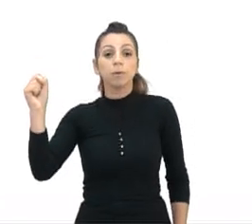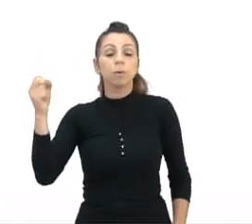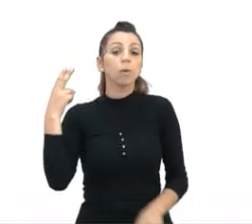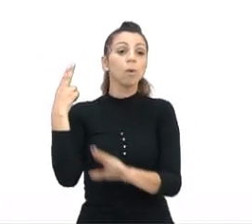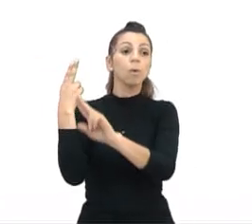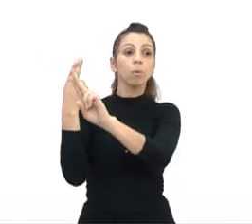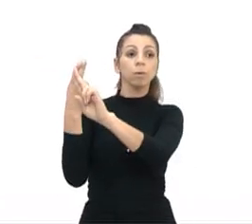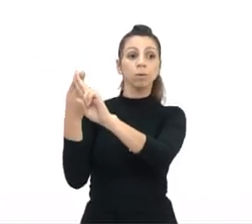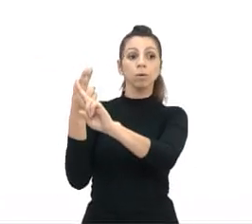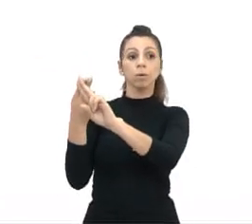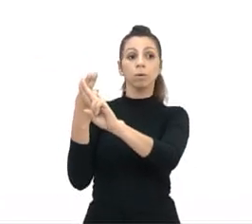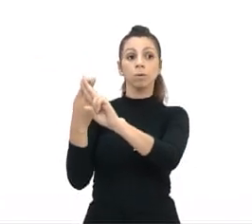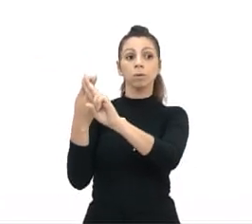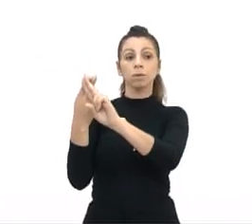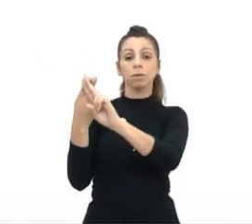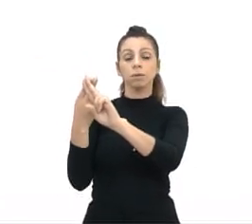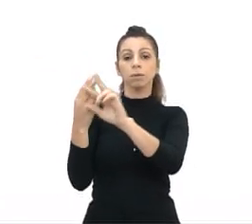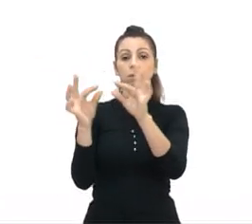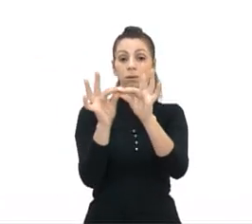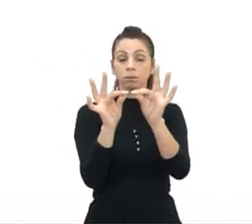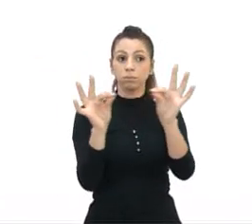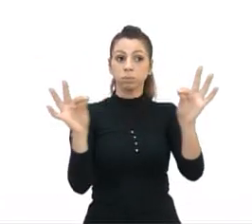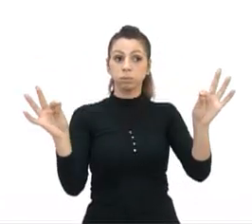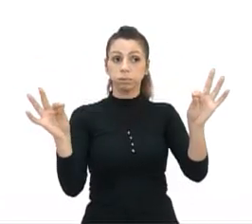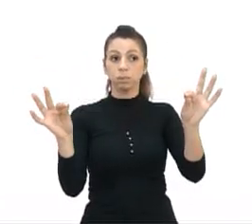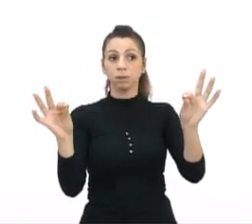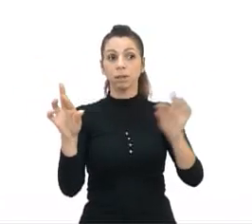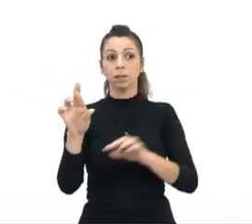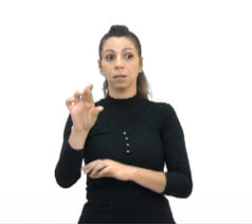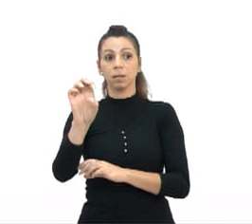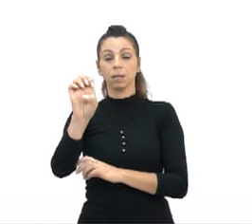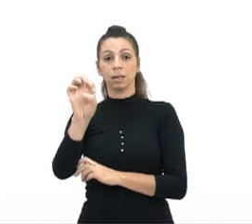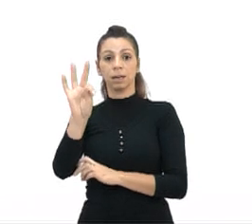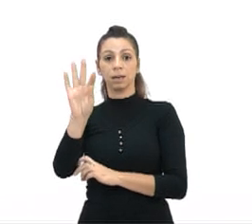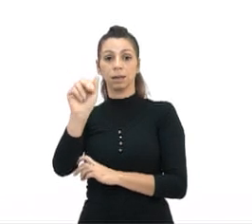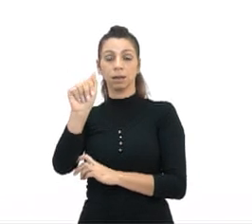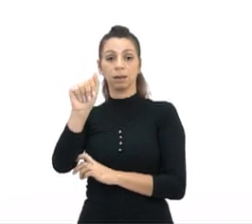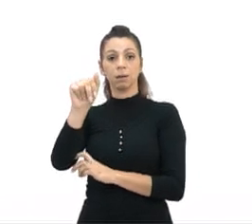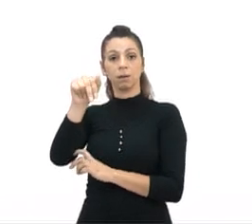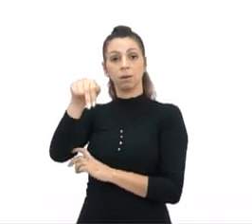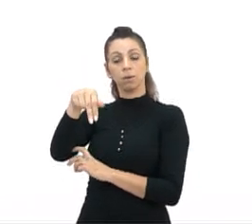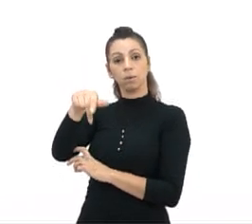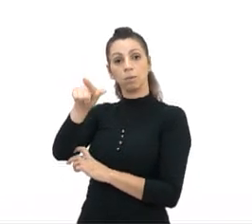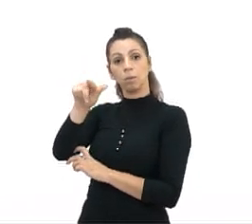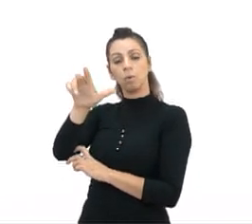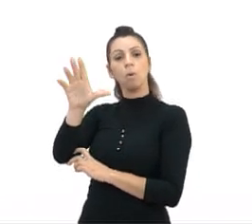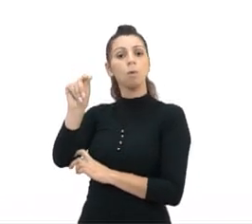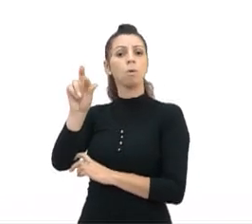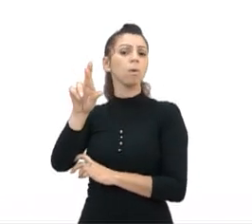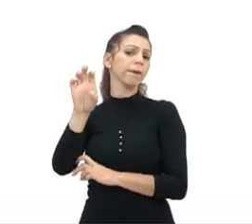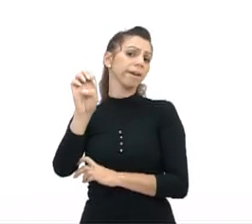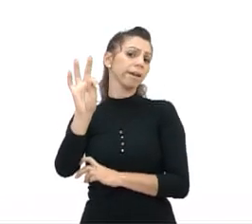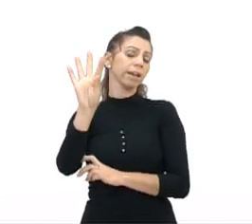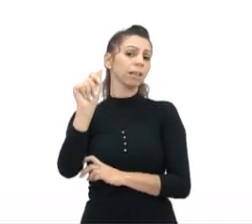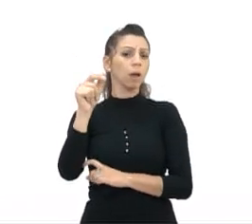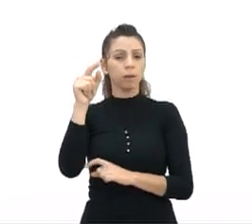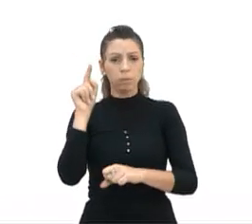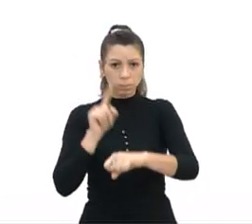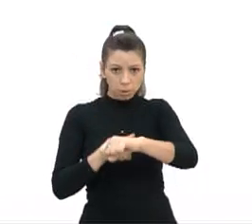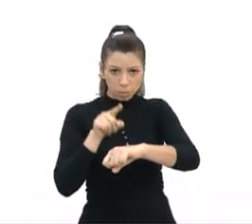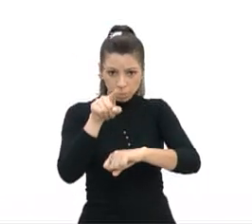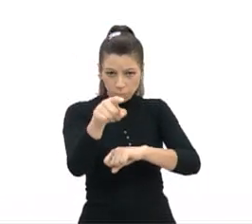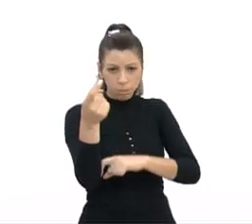usando segmento de reta, usando quadrado, usando retângulo? Como eu posso fazer isso? Vou dar um tempinho para você pensar.